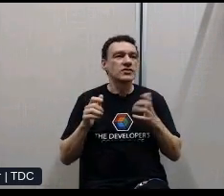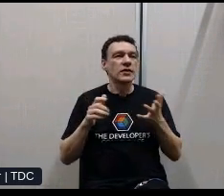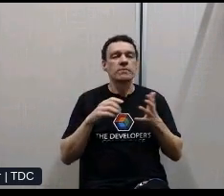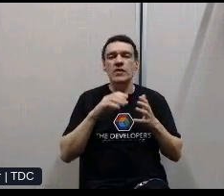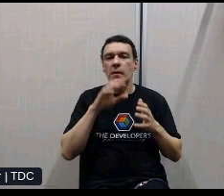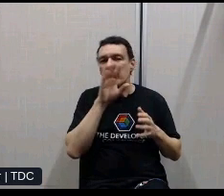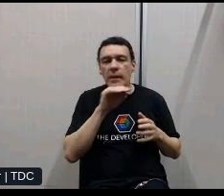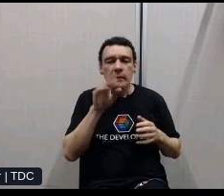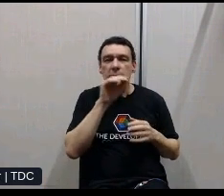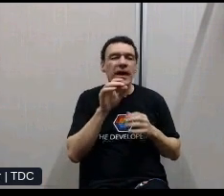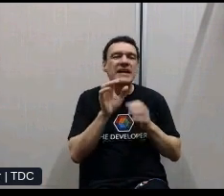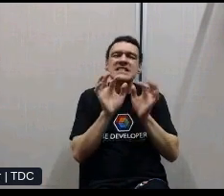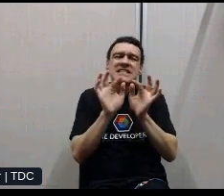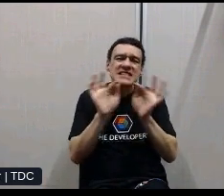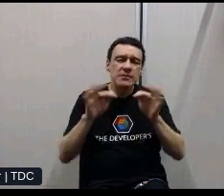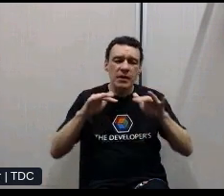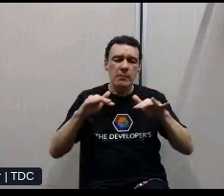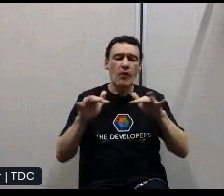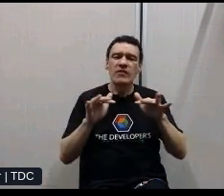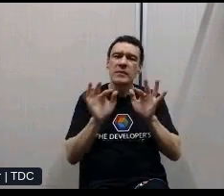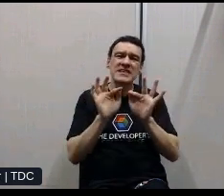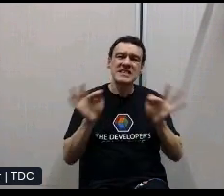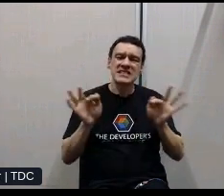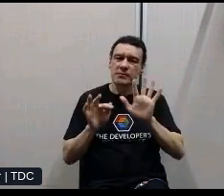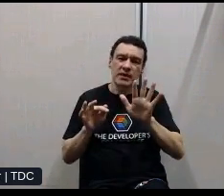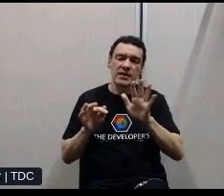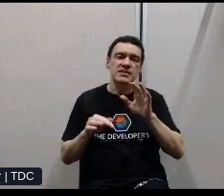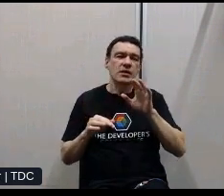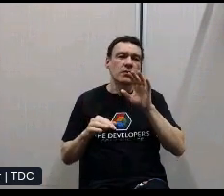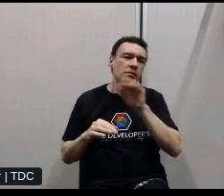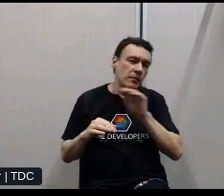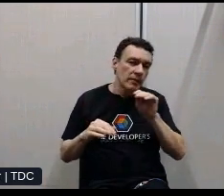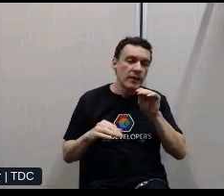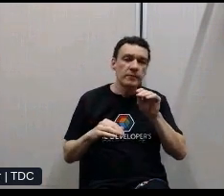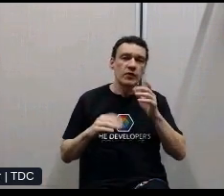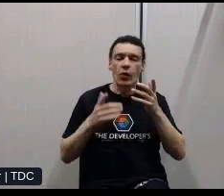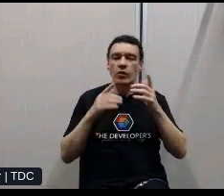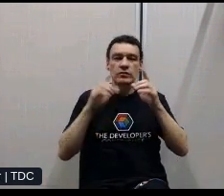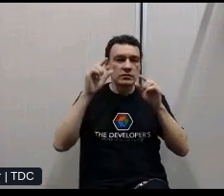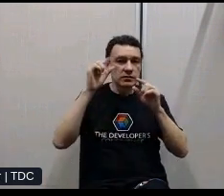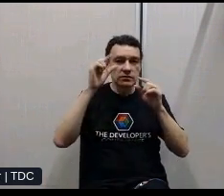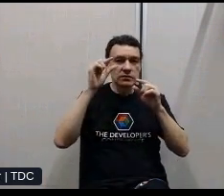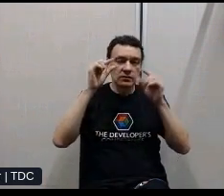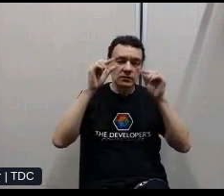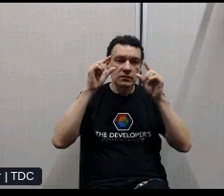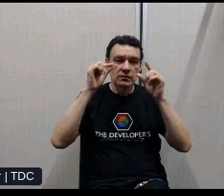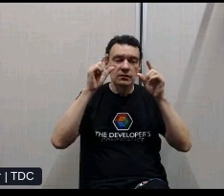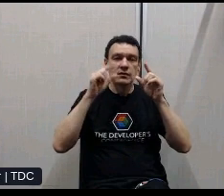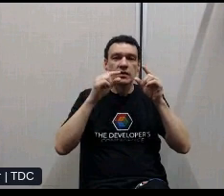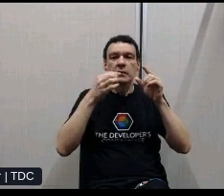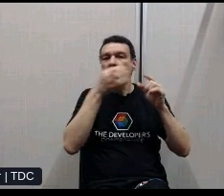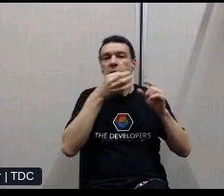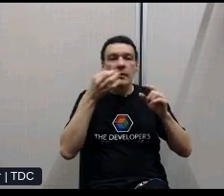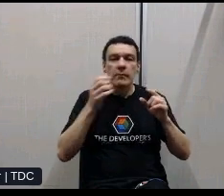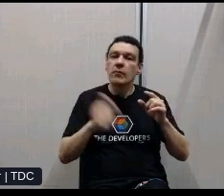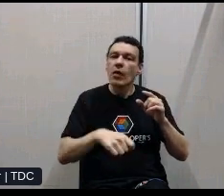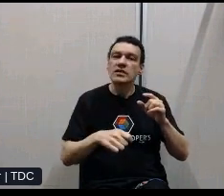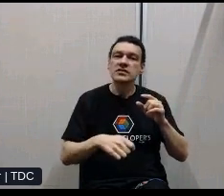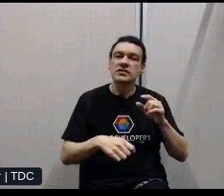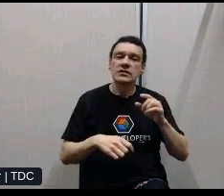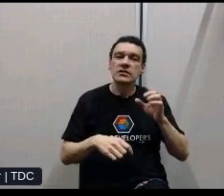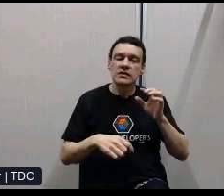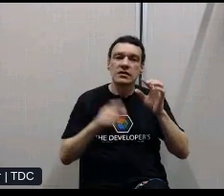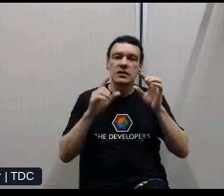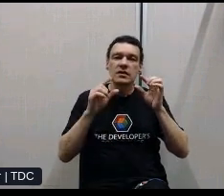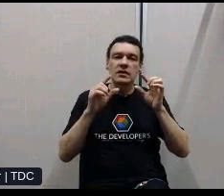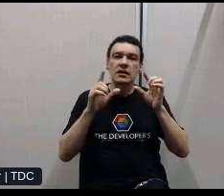é compatível com o acessório que permite a utilização com apenas piscar dos olhos. Então, olha só que legal, gente. Por